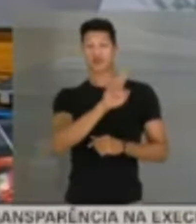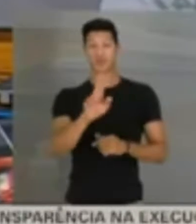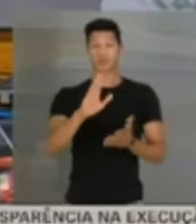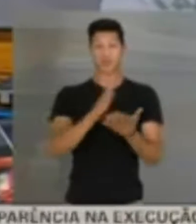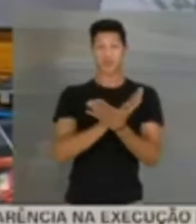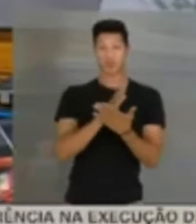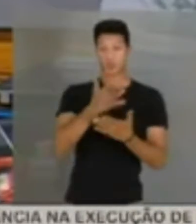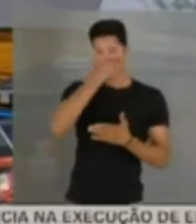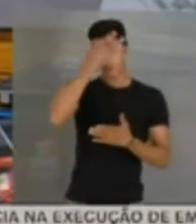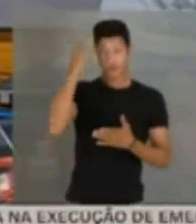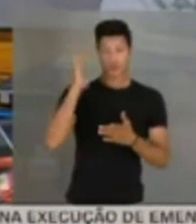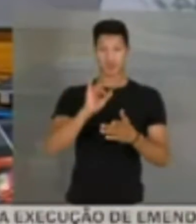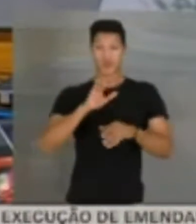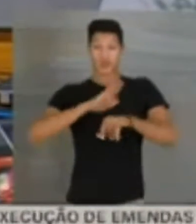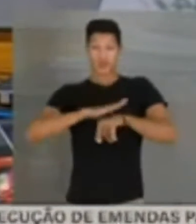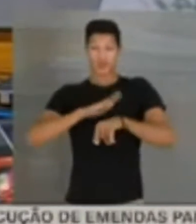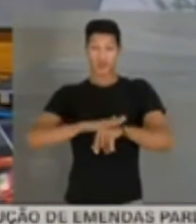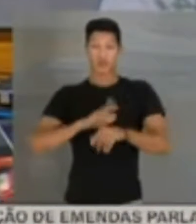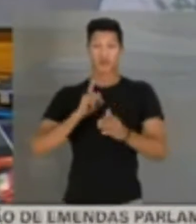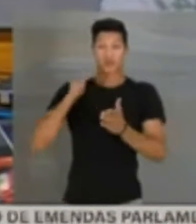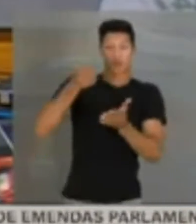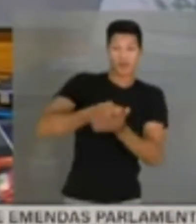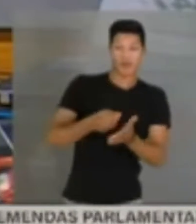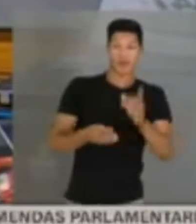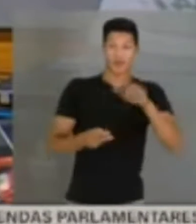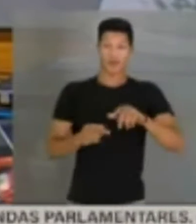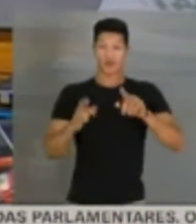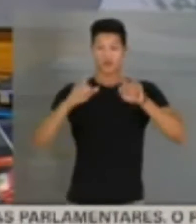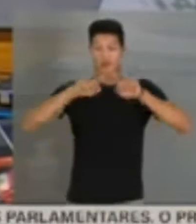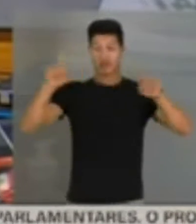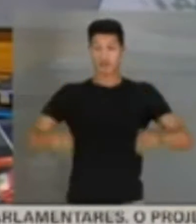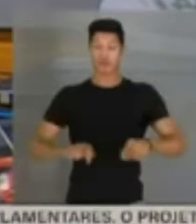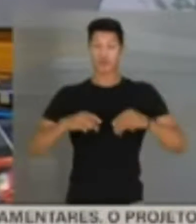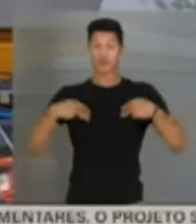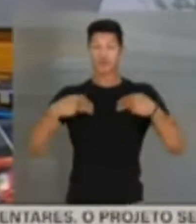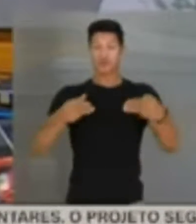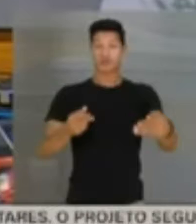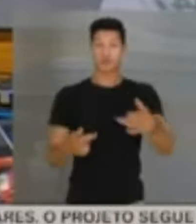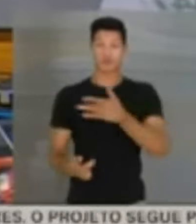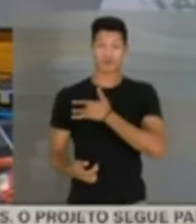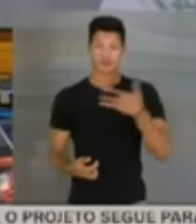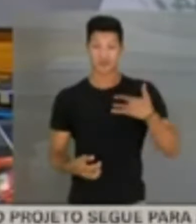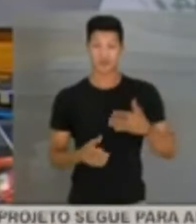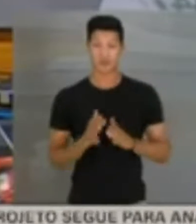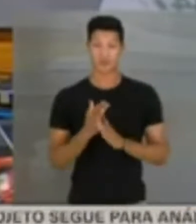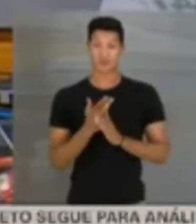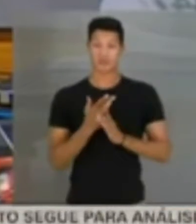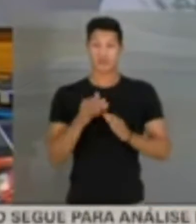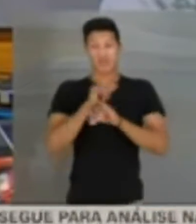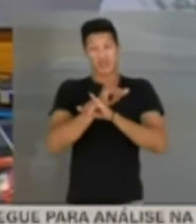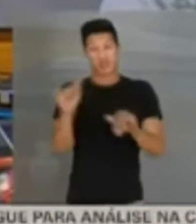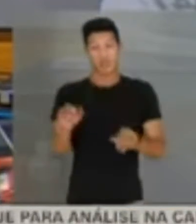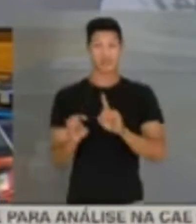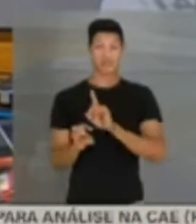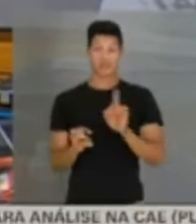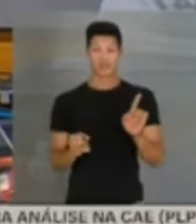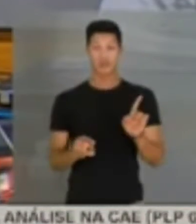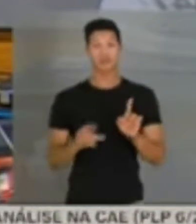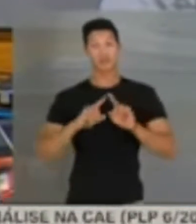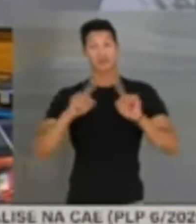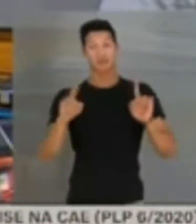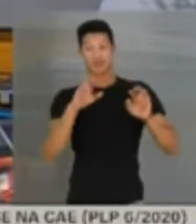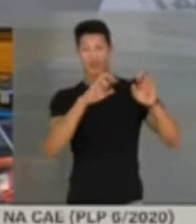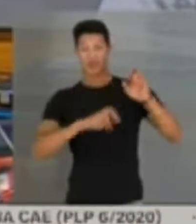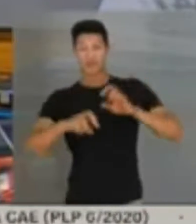nome de alguém que, ao tempo do pagamento, era servidor do Ministério da Saúde. Ele disse que não.